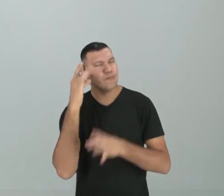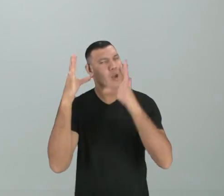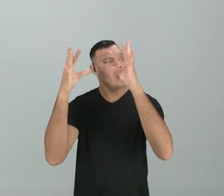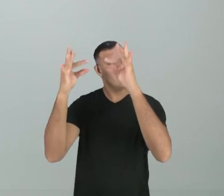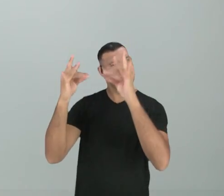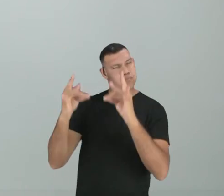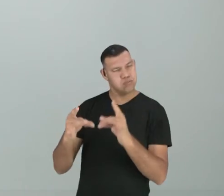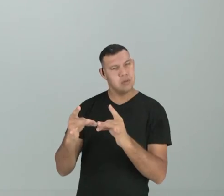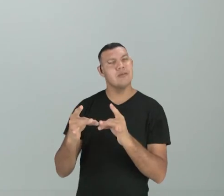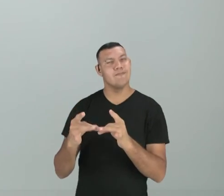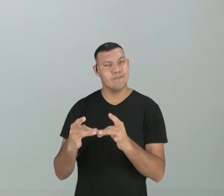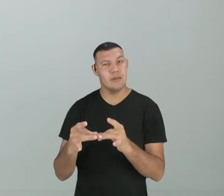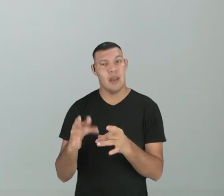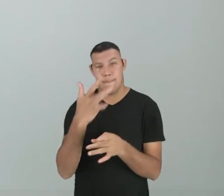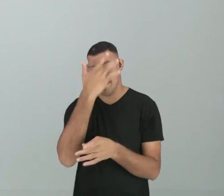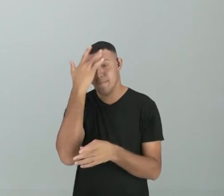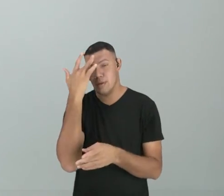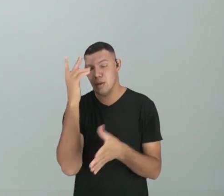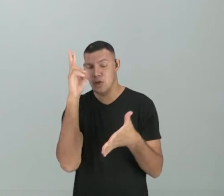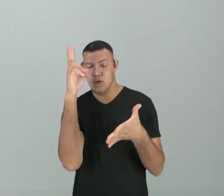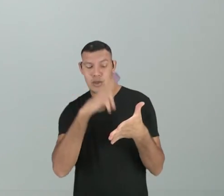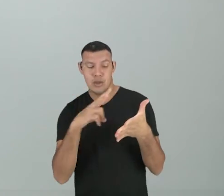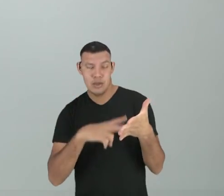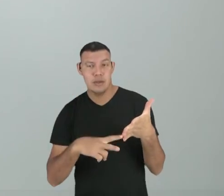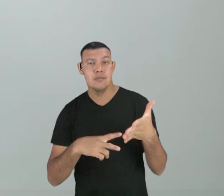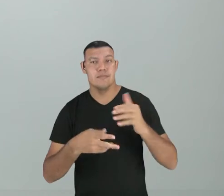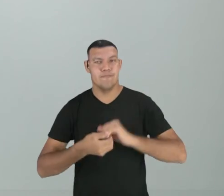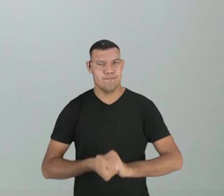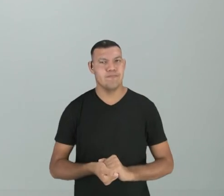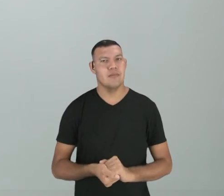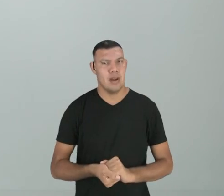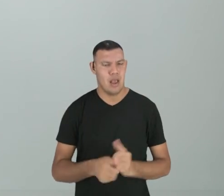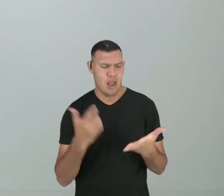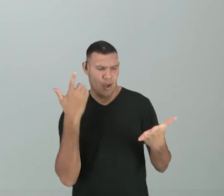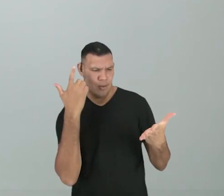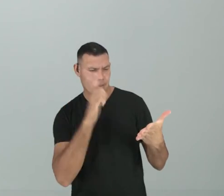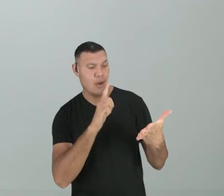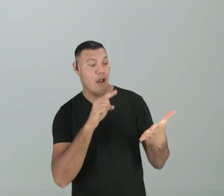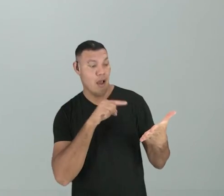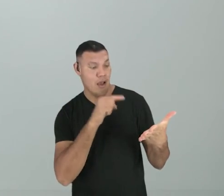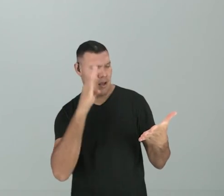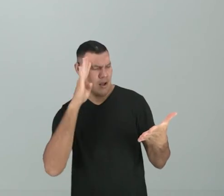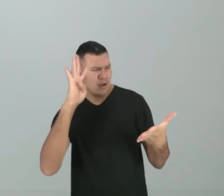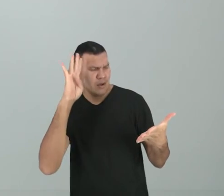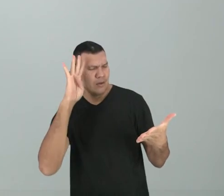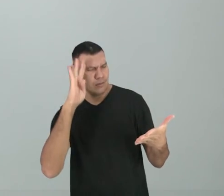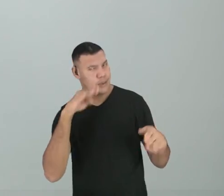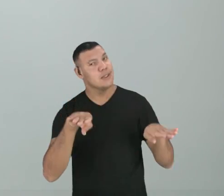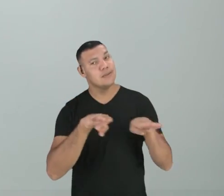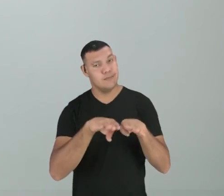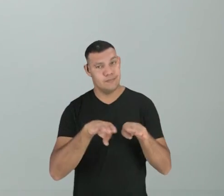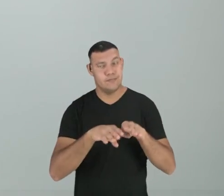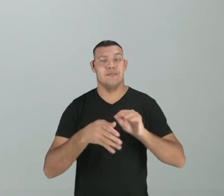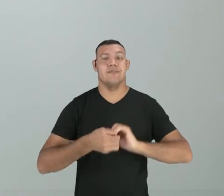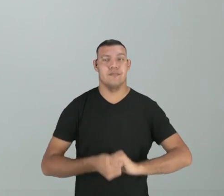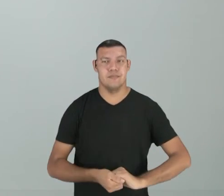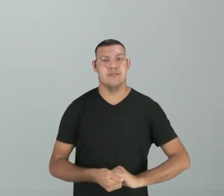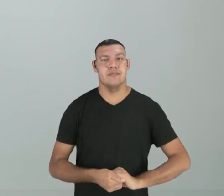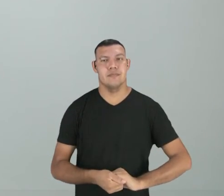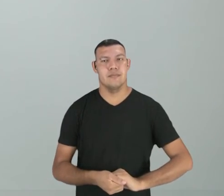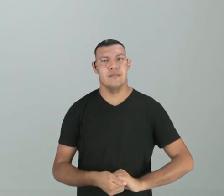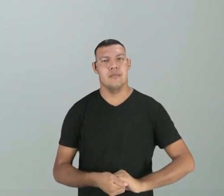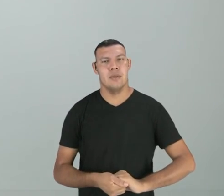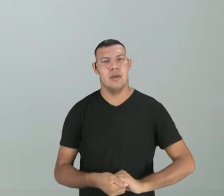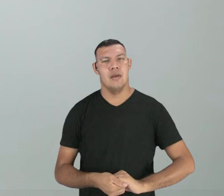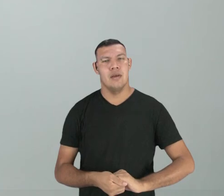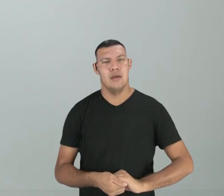detalhes, para que quem for ler consiga ter essa visualização, consiga ver